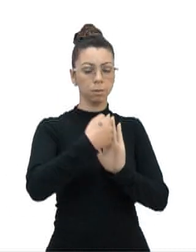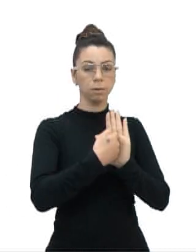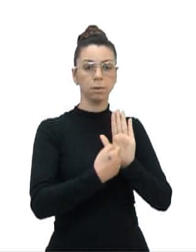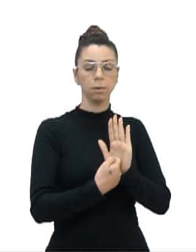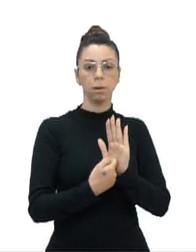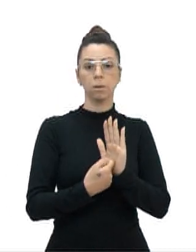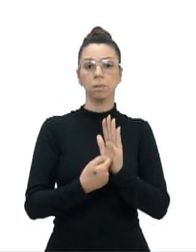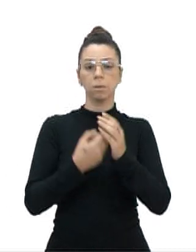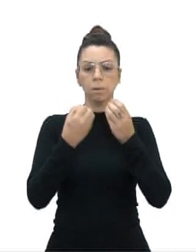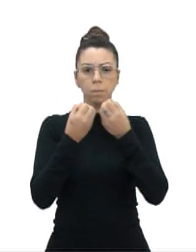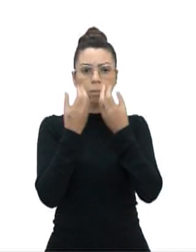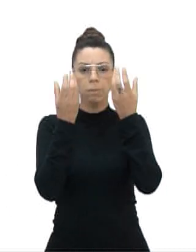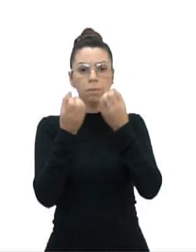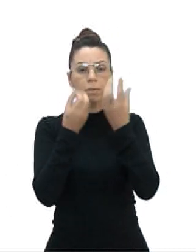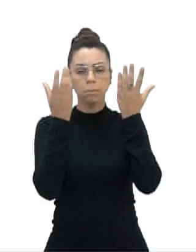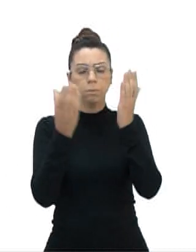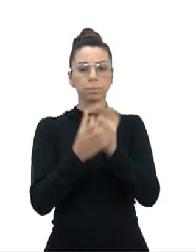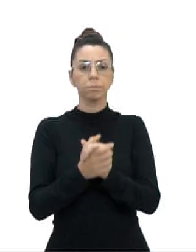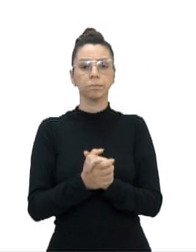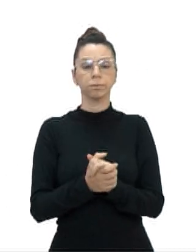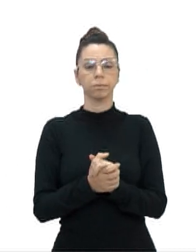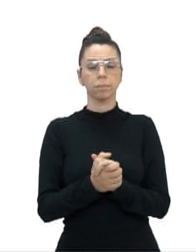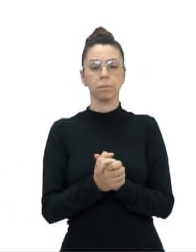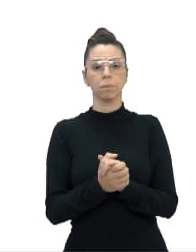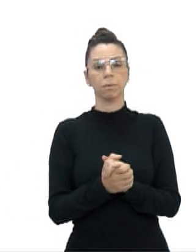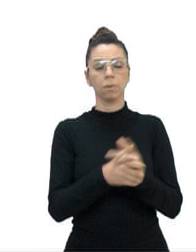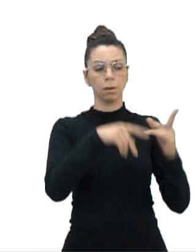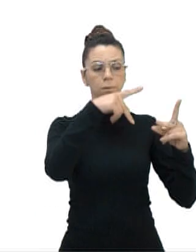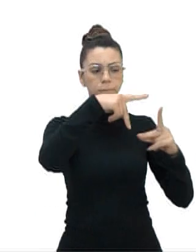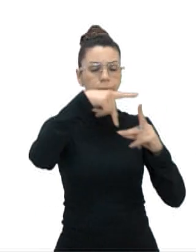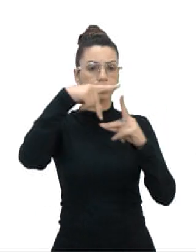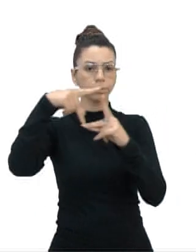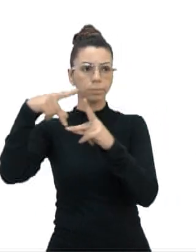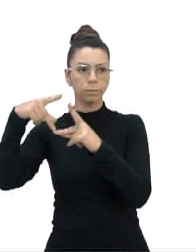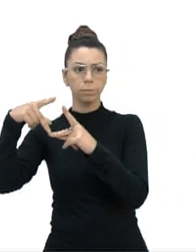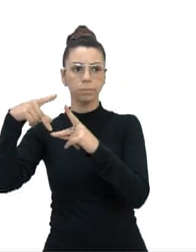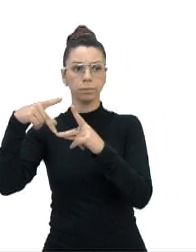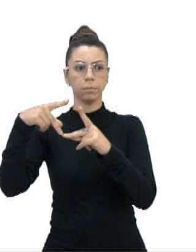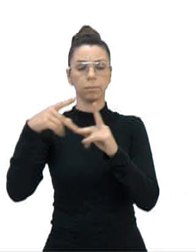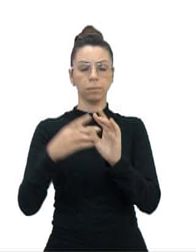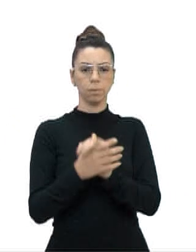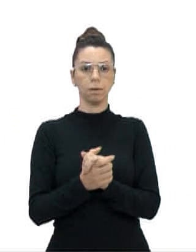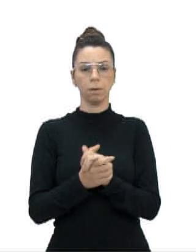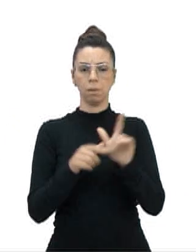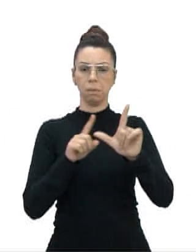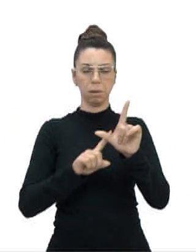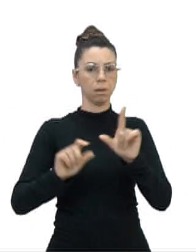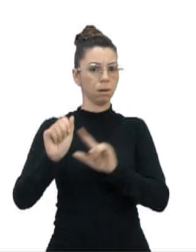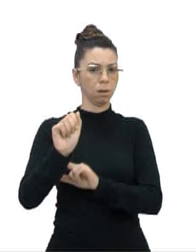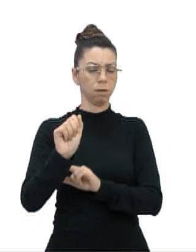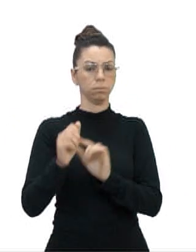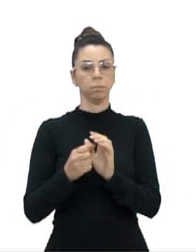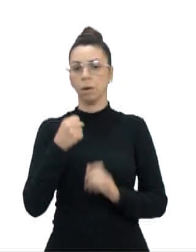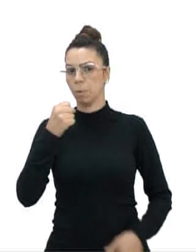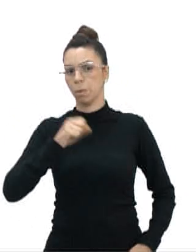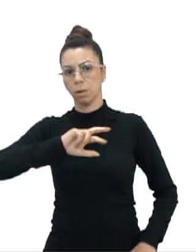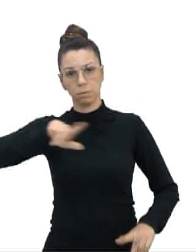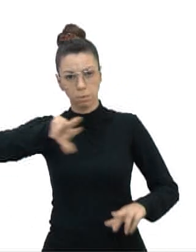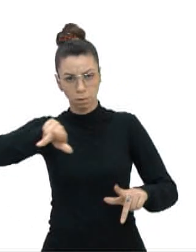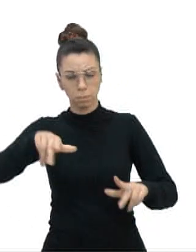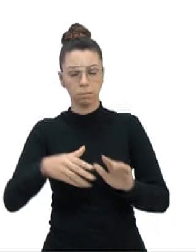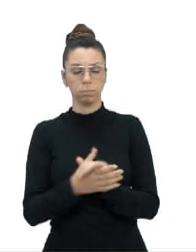humorístico, historieta. Lembra, história em quadrinhos tem essa função. Sim, reportagem não. qual é a opção correta